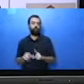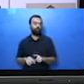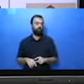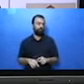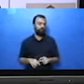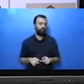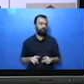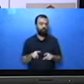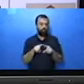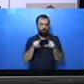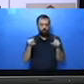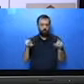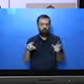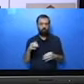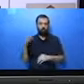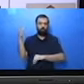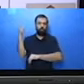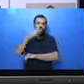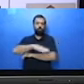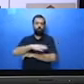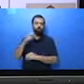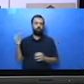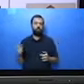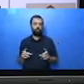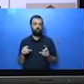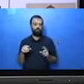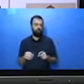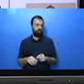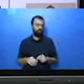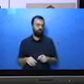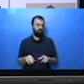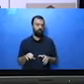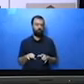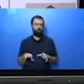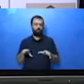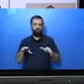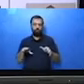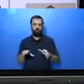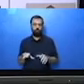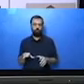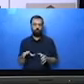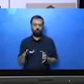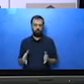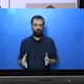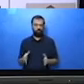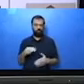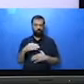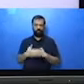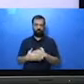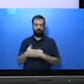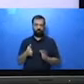nós temos a janela, um quadro, o puff que nós utilizamos e uma caixa.